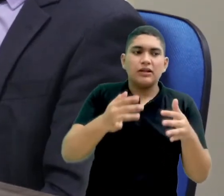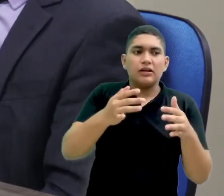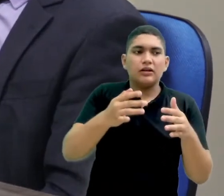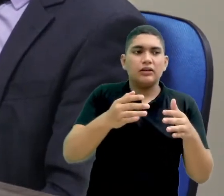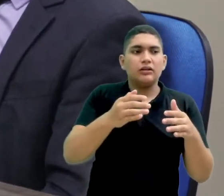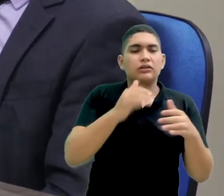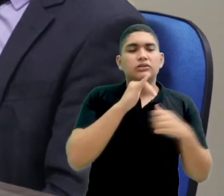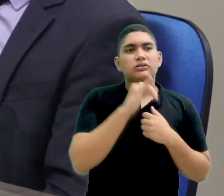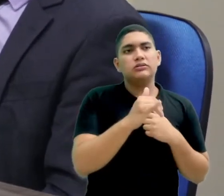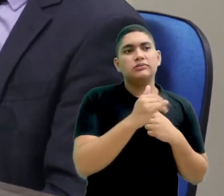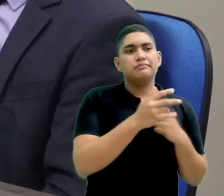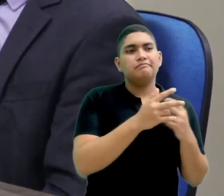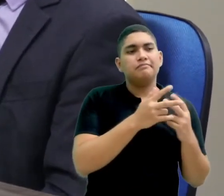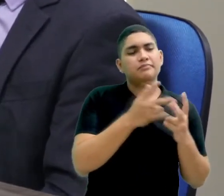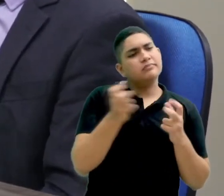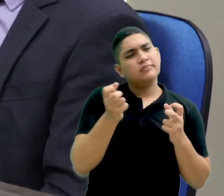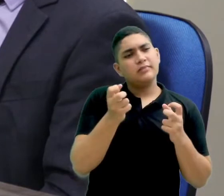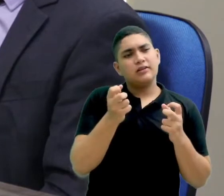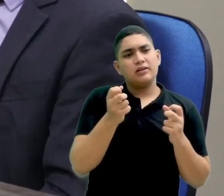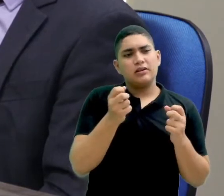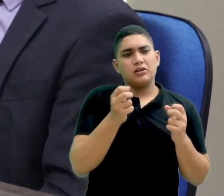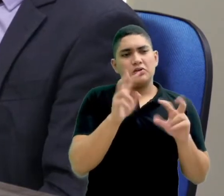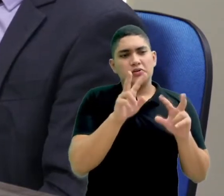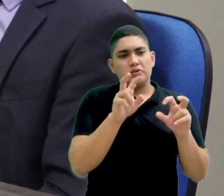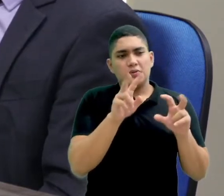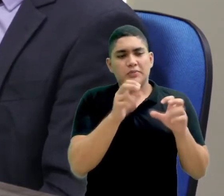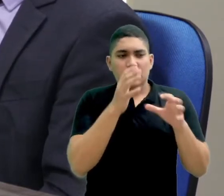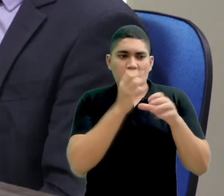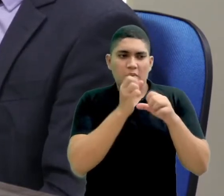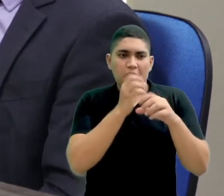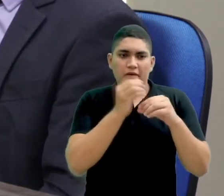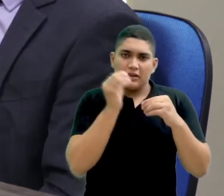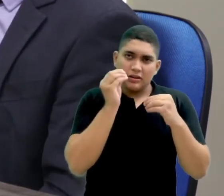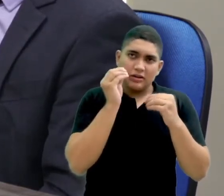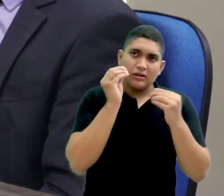olha, essa questão de ofertar,